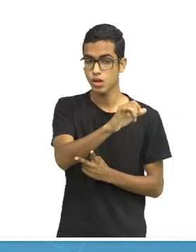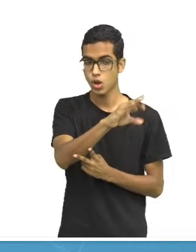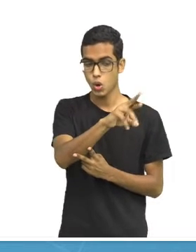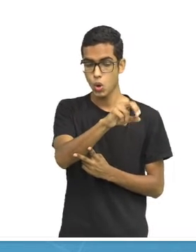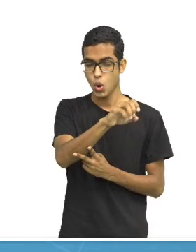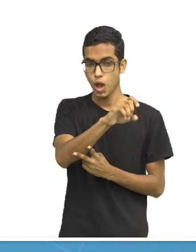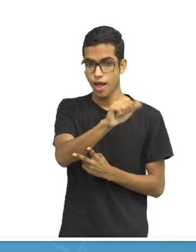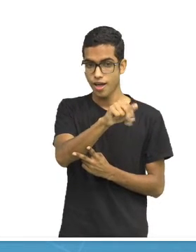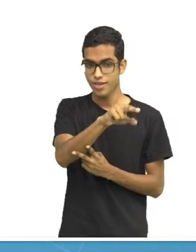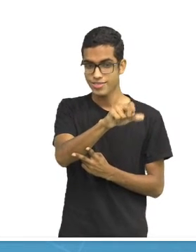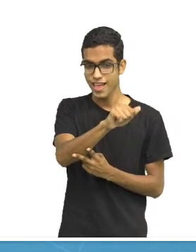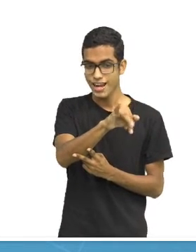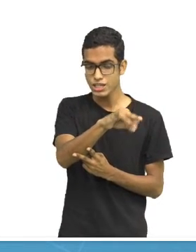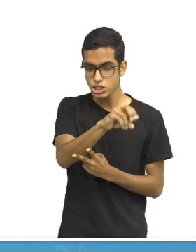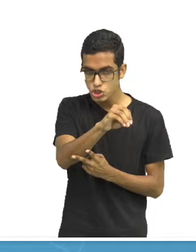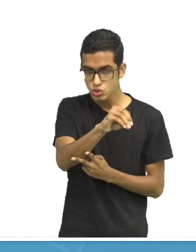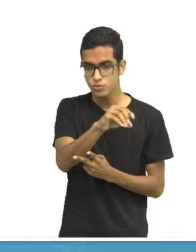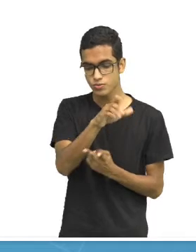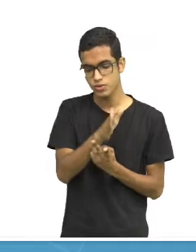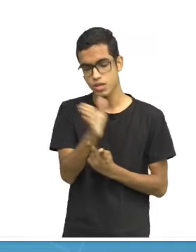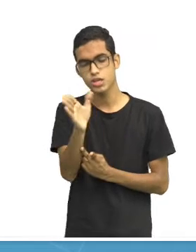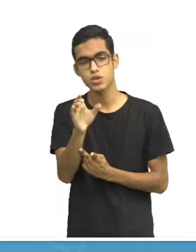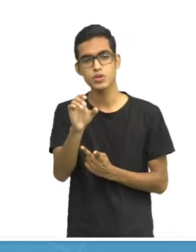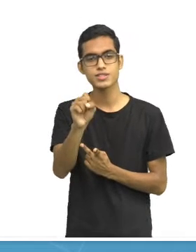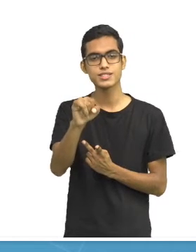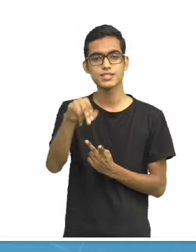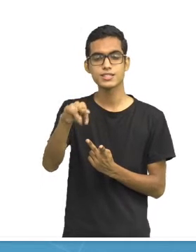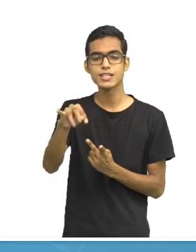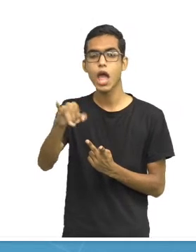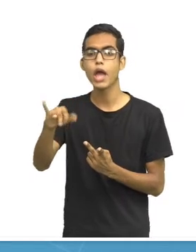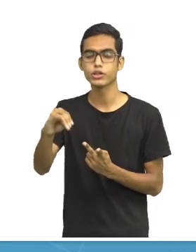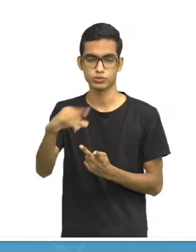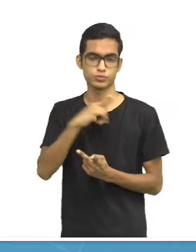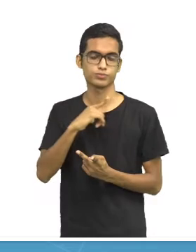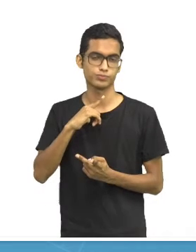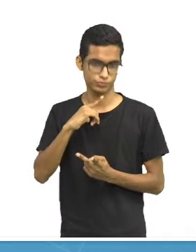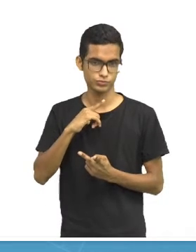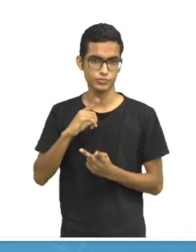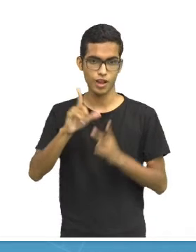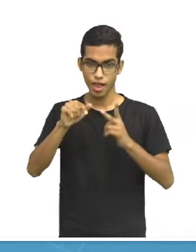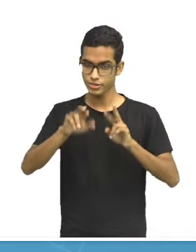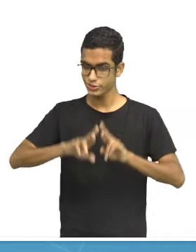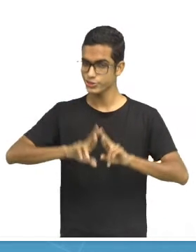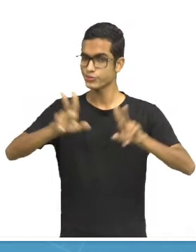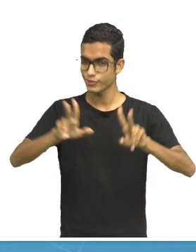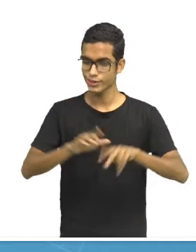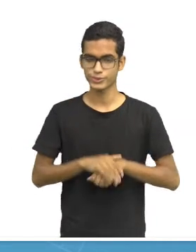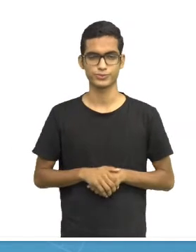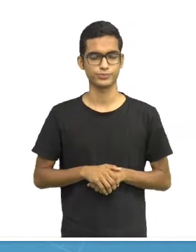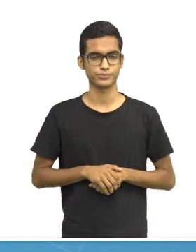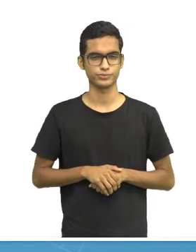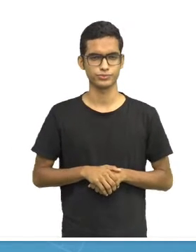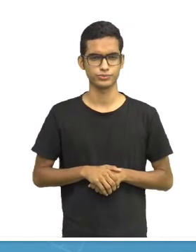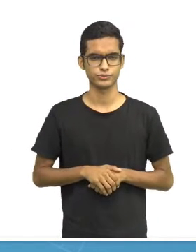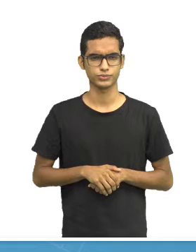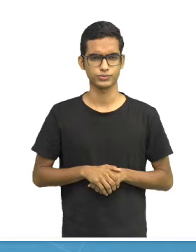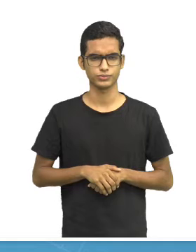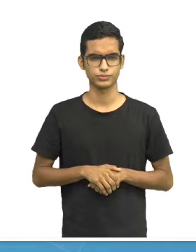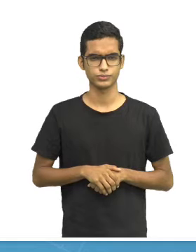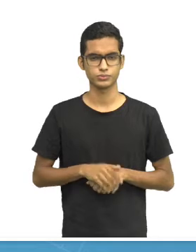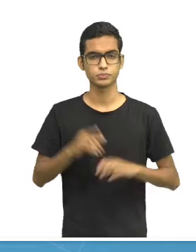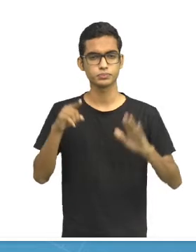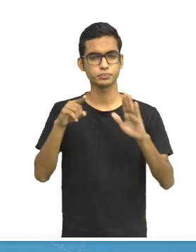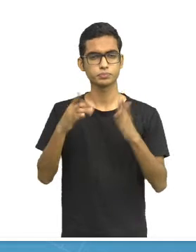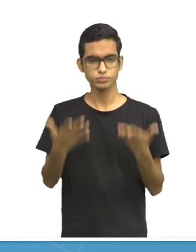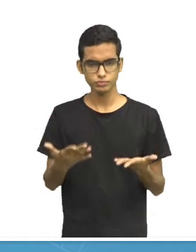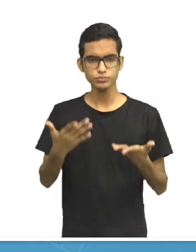o cubismo sintético. Então, vamos aos comentários, o que vem no nosso gabarismo, o que é o cubismo. O